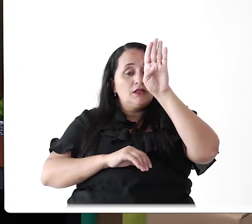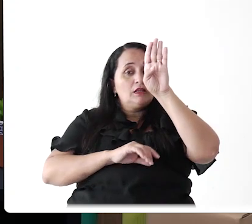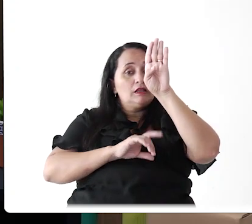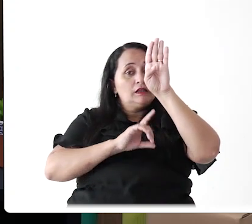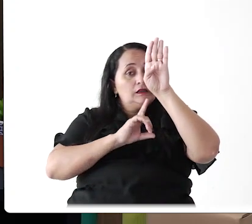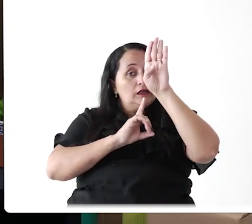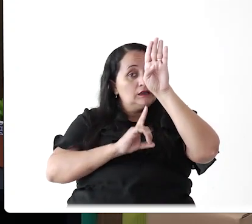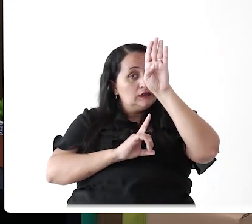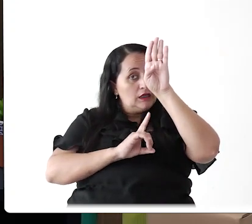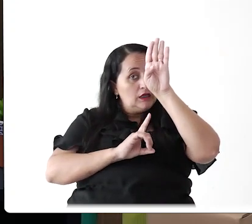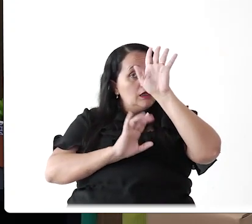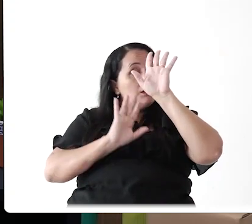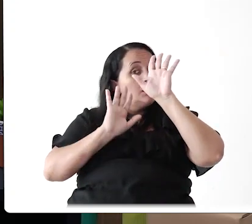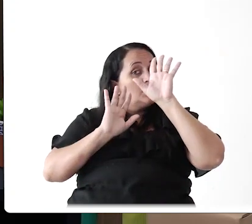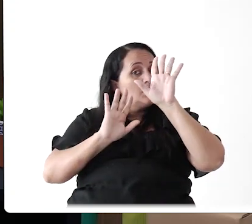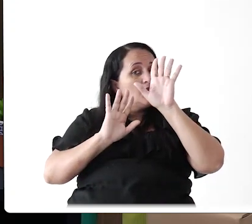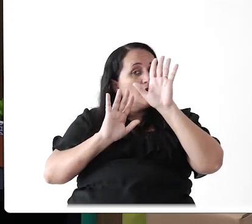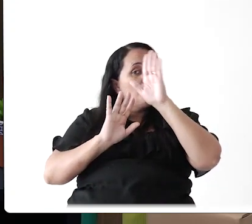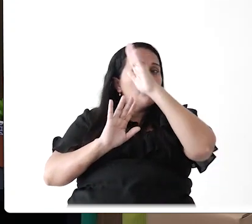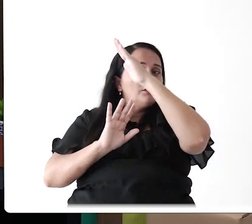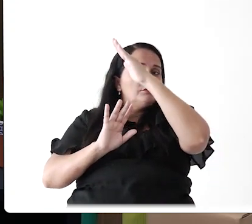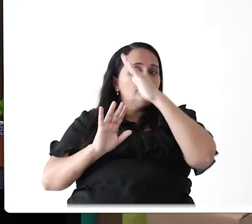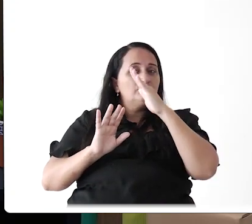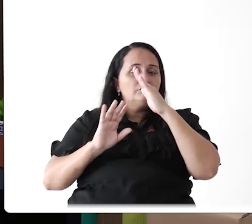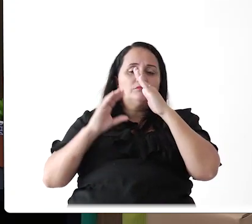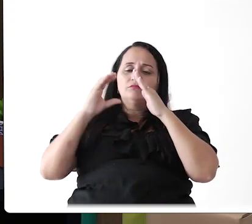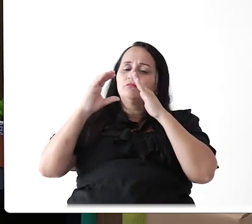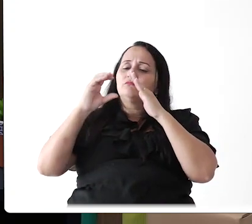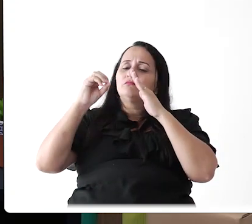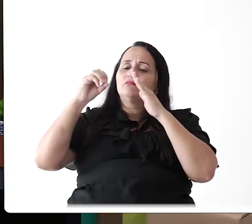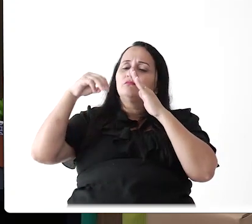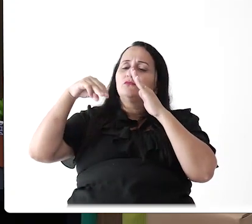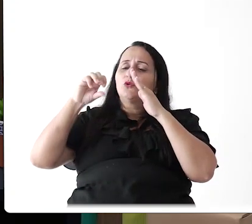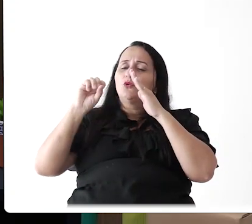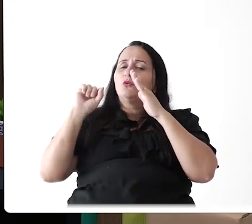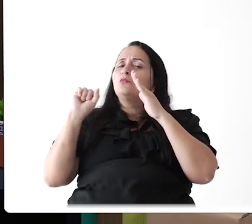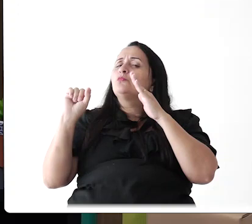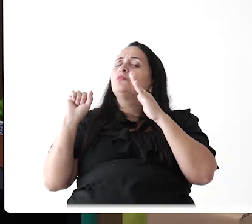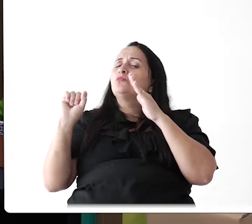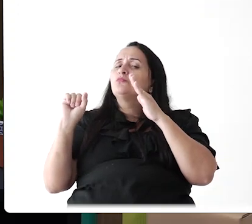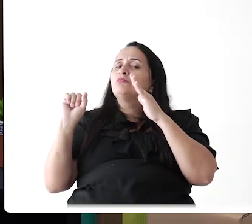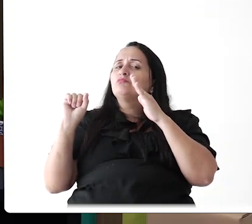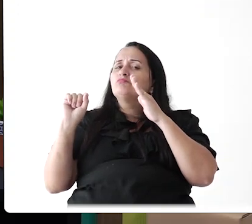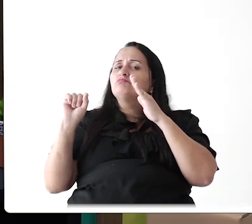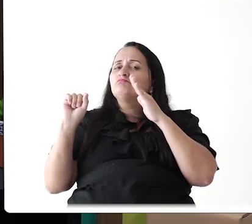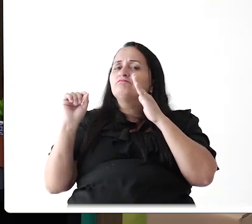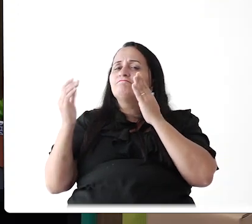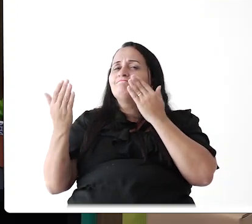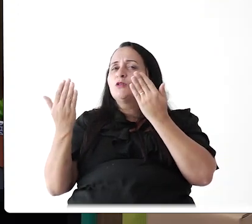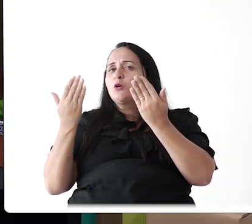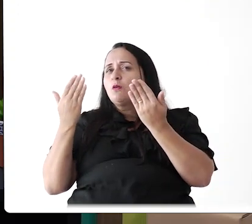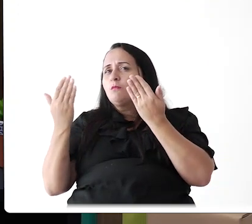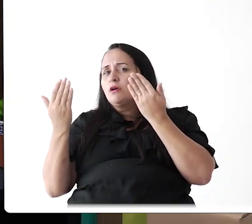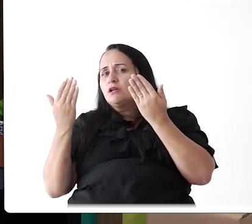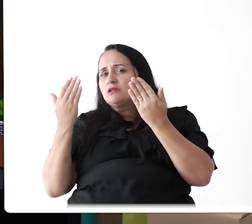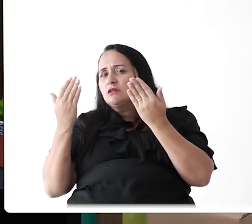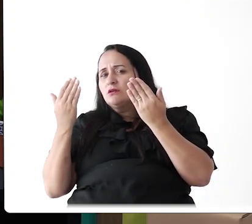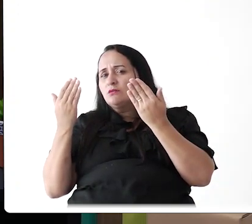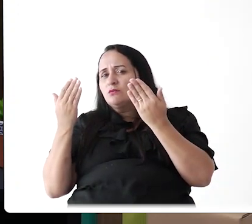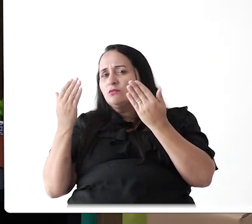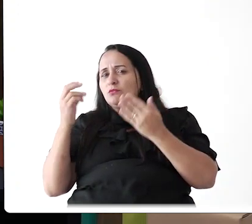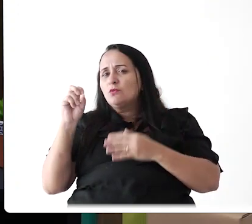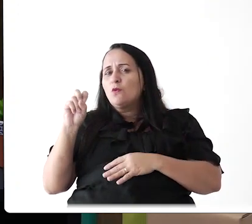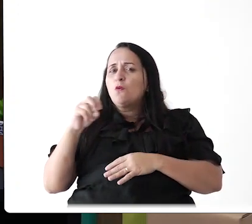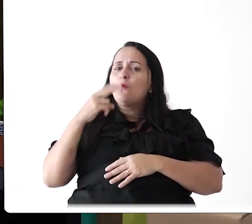falta identificarmos qual é a relação da palavra como. Será uma comparação ou